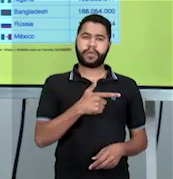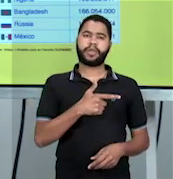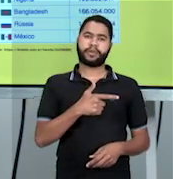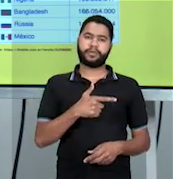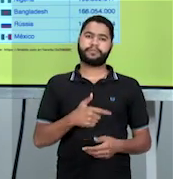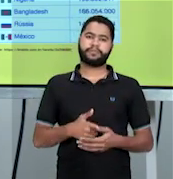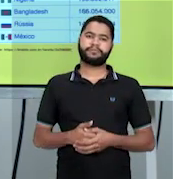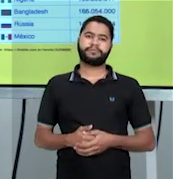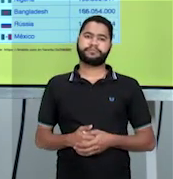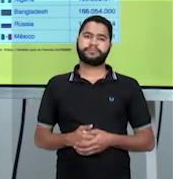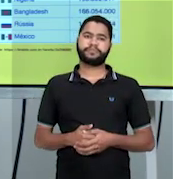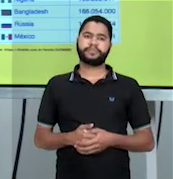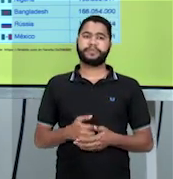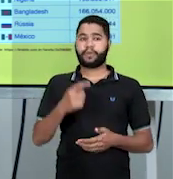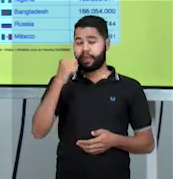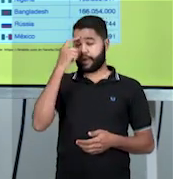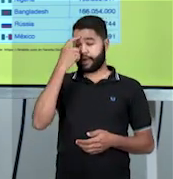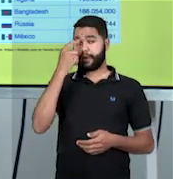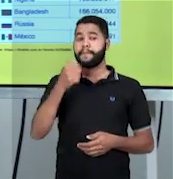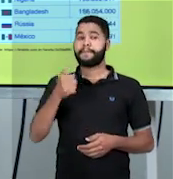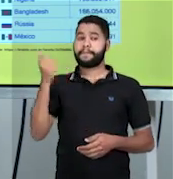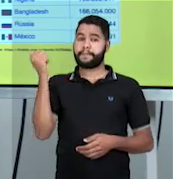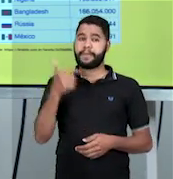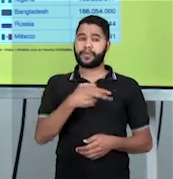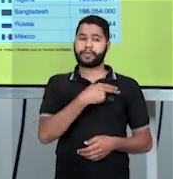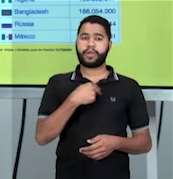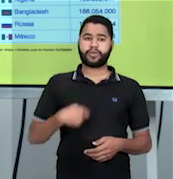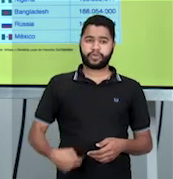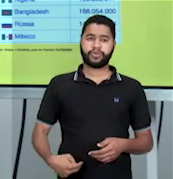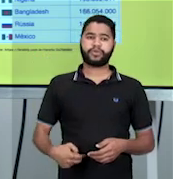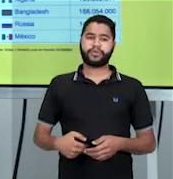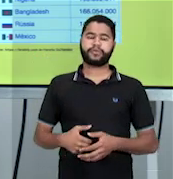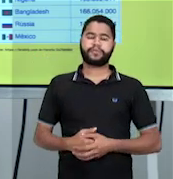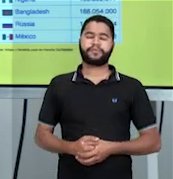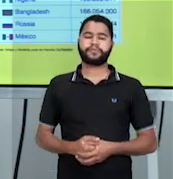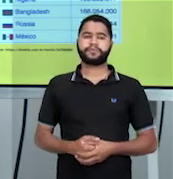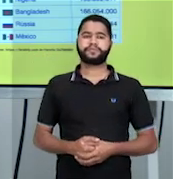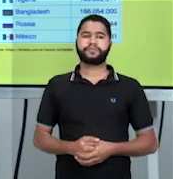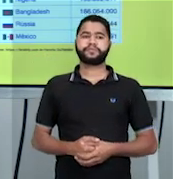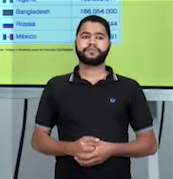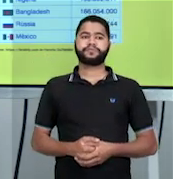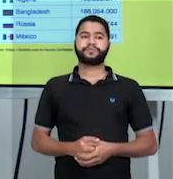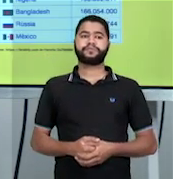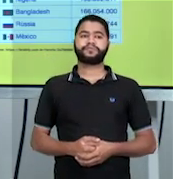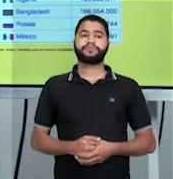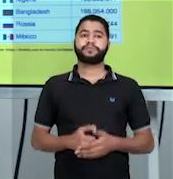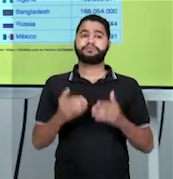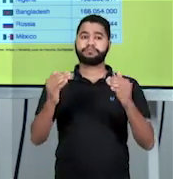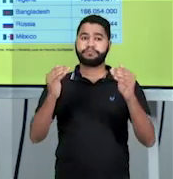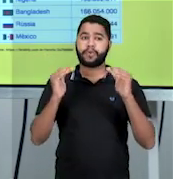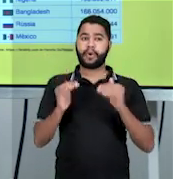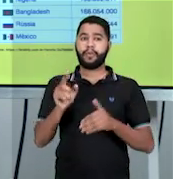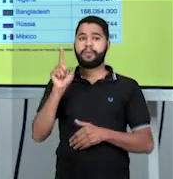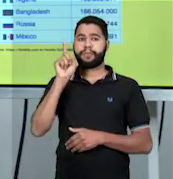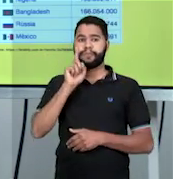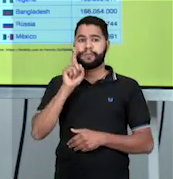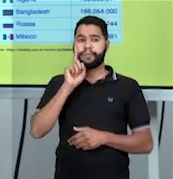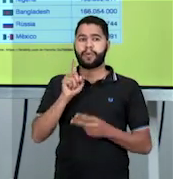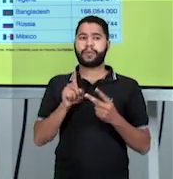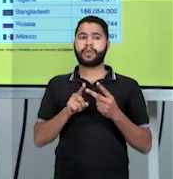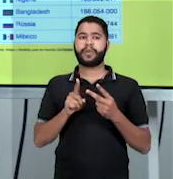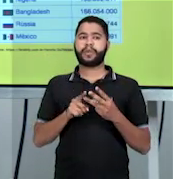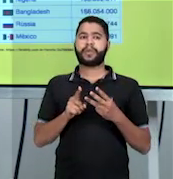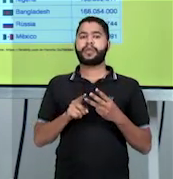população absoluta, né? Em relação à população absoluta da região asiática, tá? Ali você tem os Estados Unidos, a